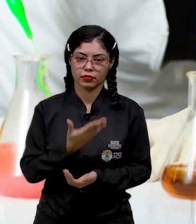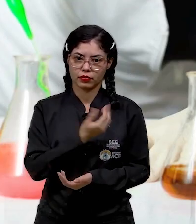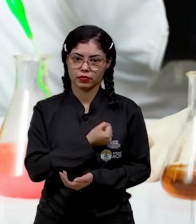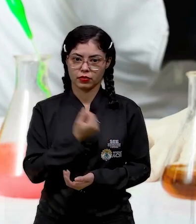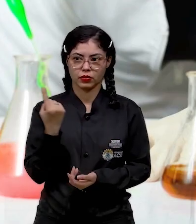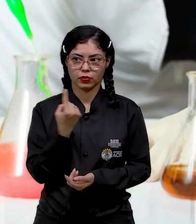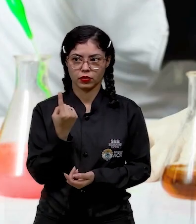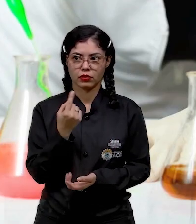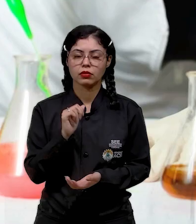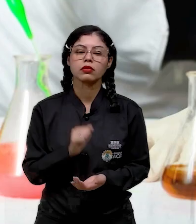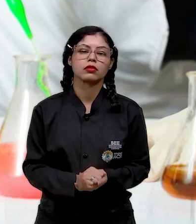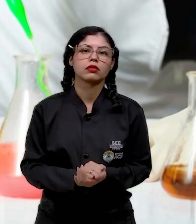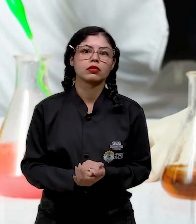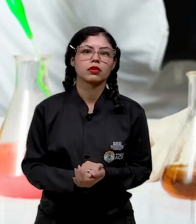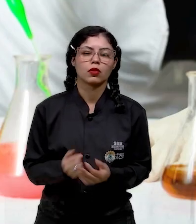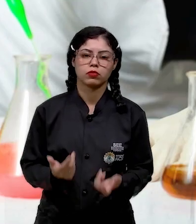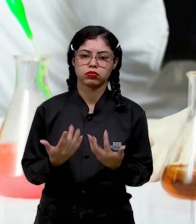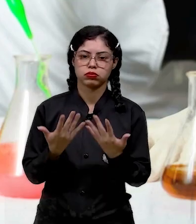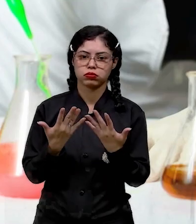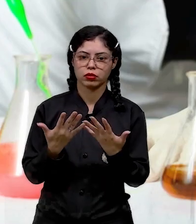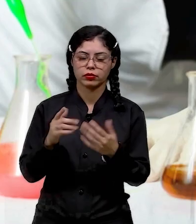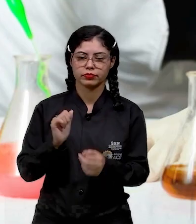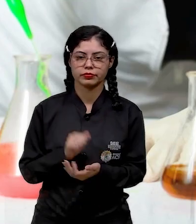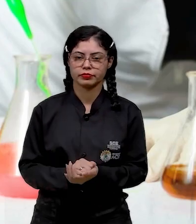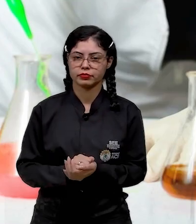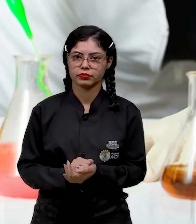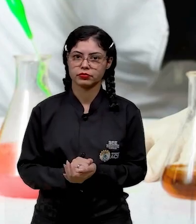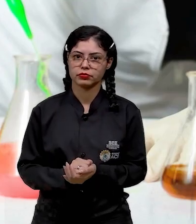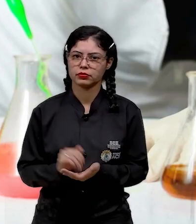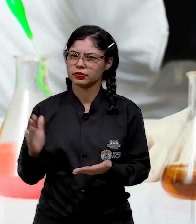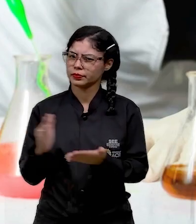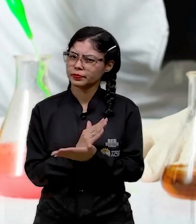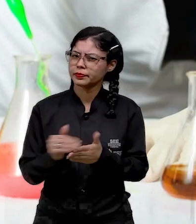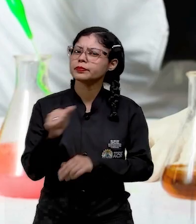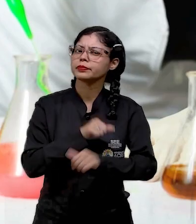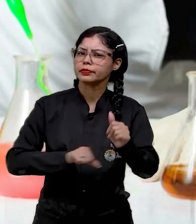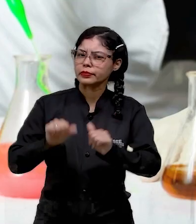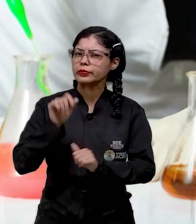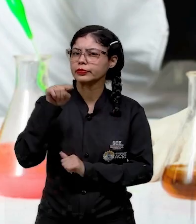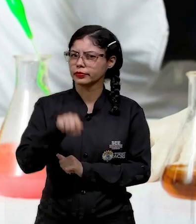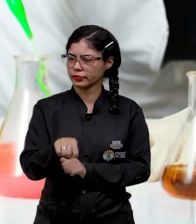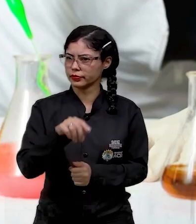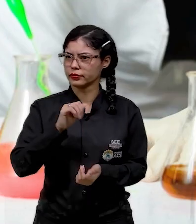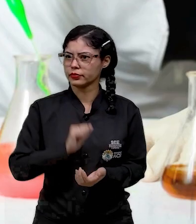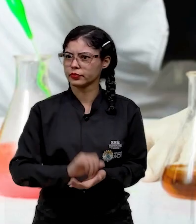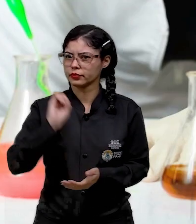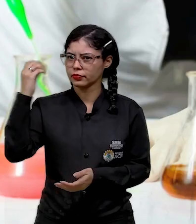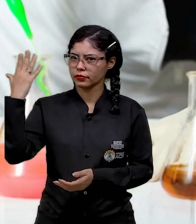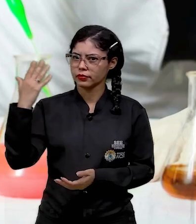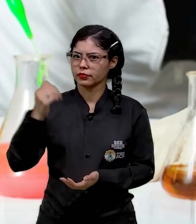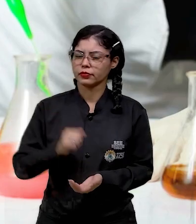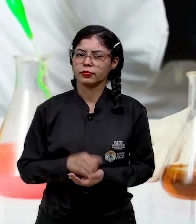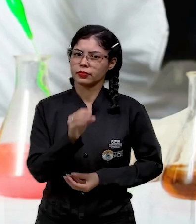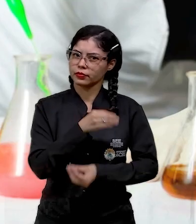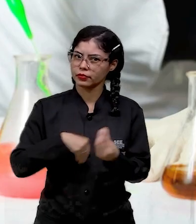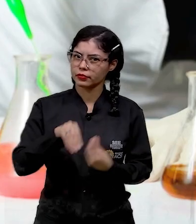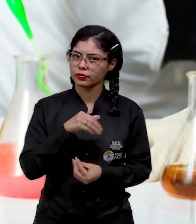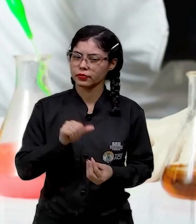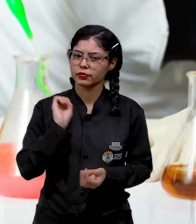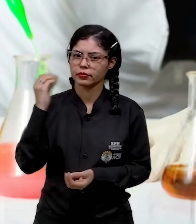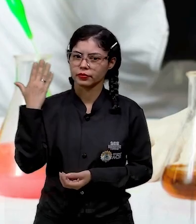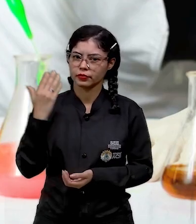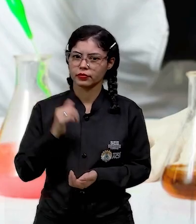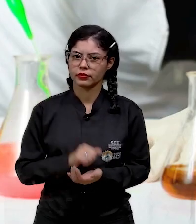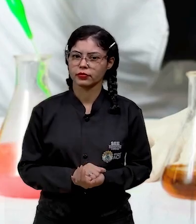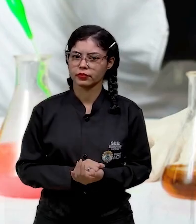fala, aquecer uma panela de alumínio. Gente, tem alguma transformação ali acontecendo, alguma reação química acontecendo